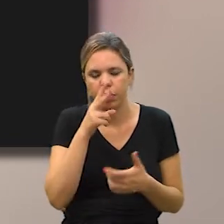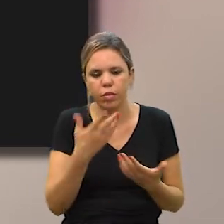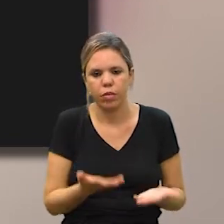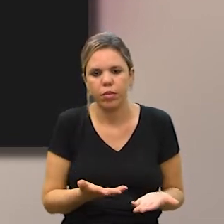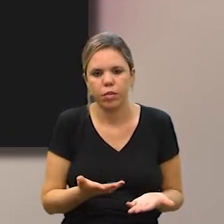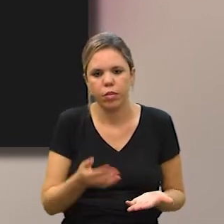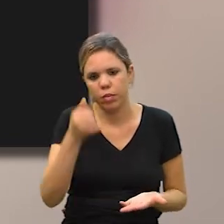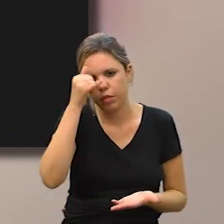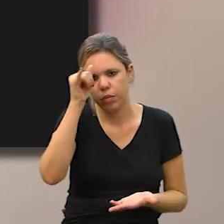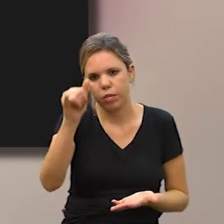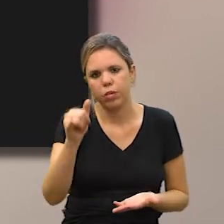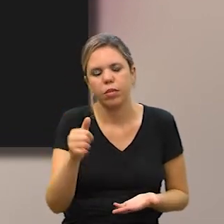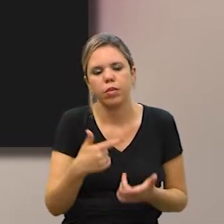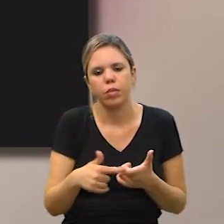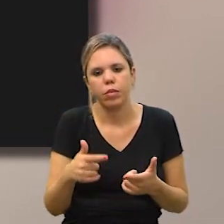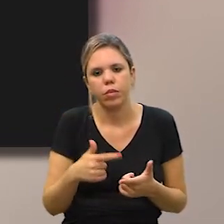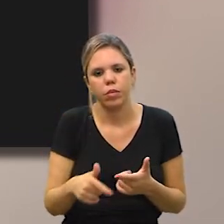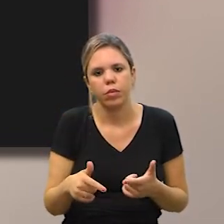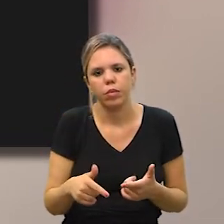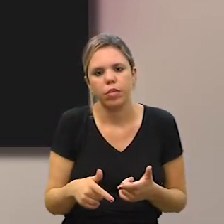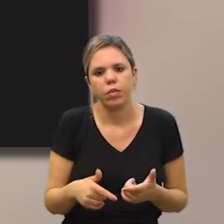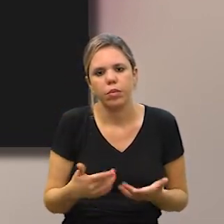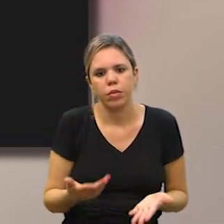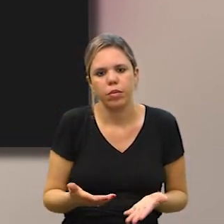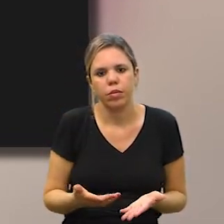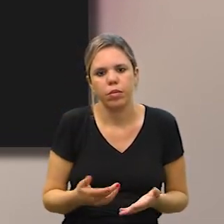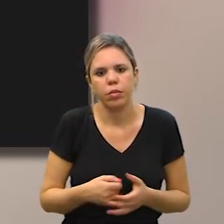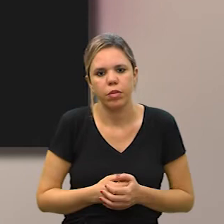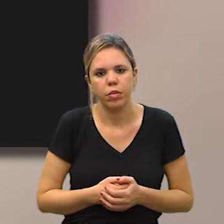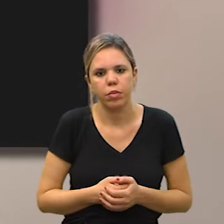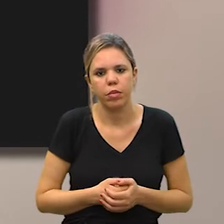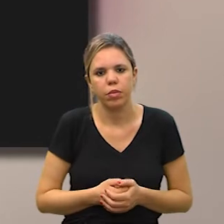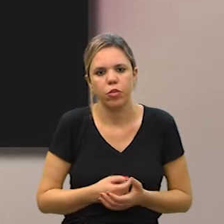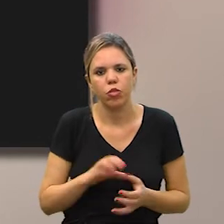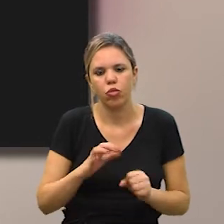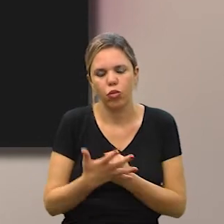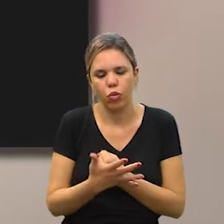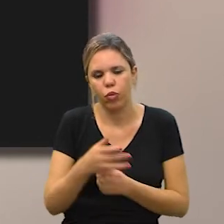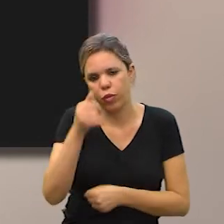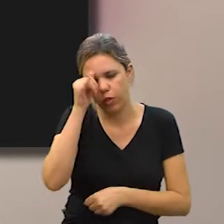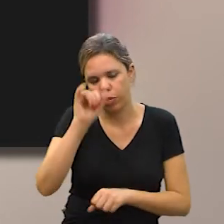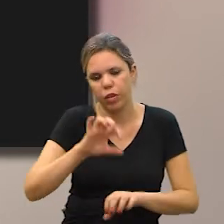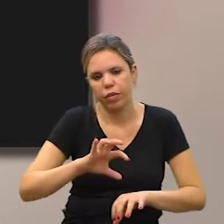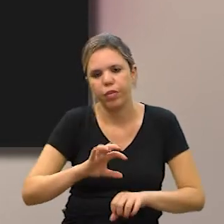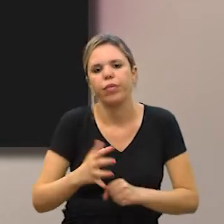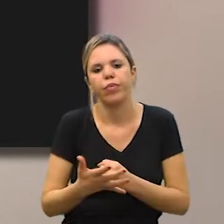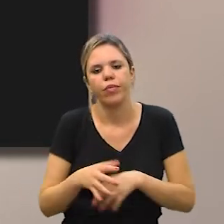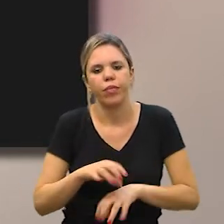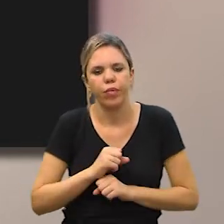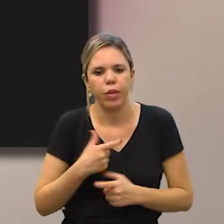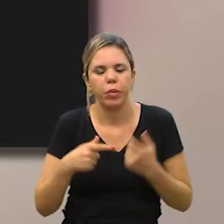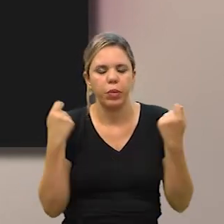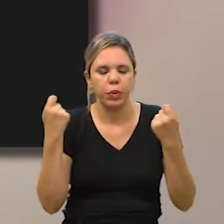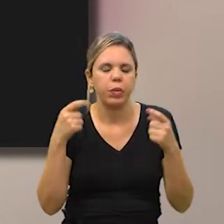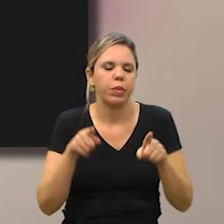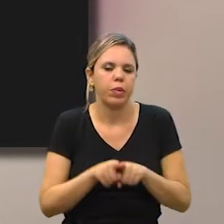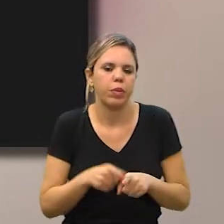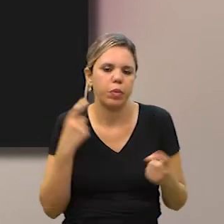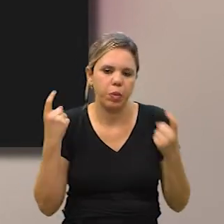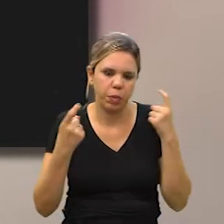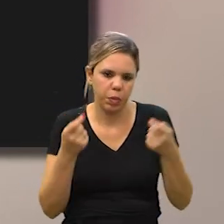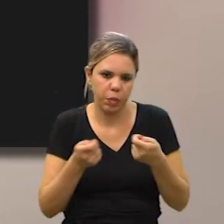intensivo para evitar suas complicações inclusive as complicações do convívio então há a preocupação